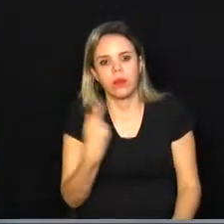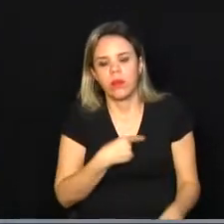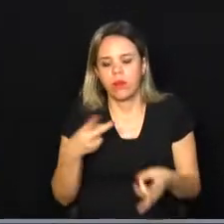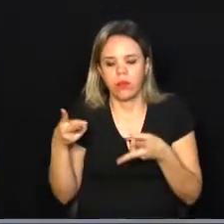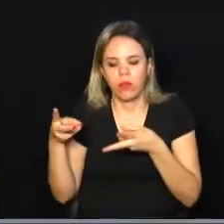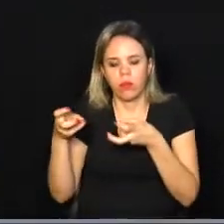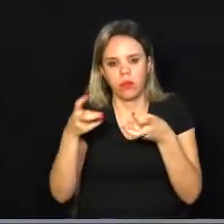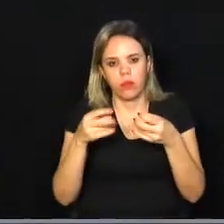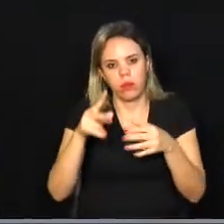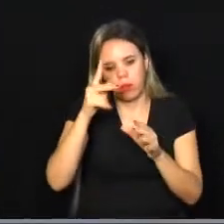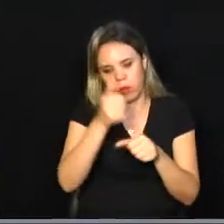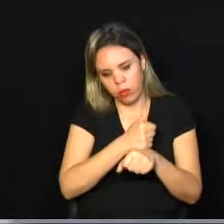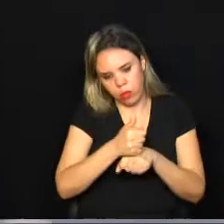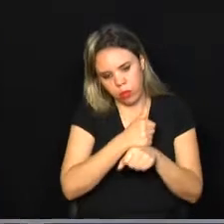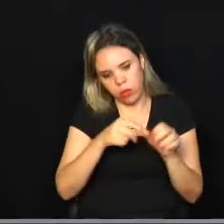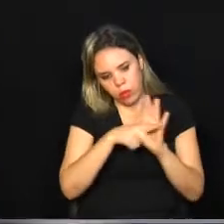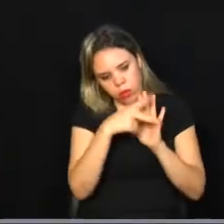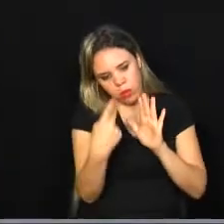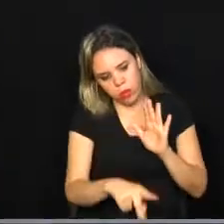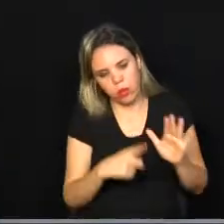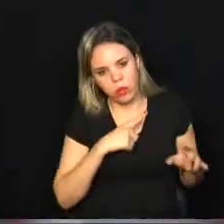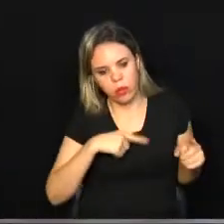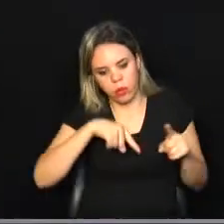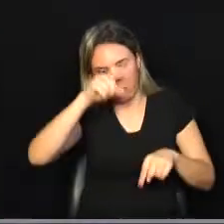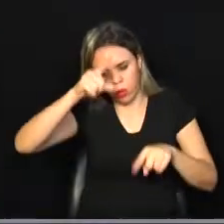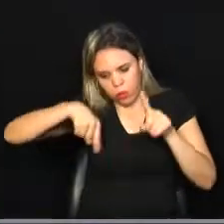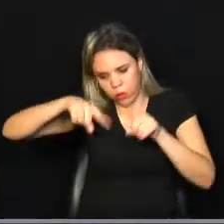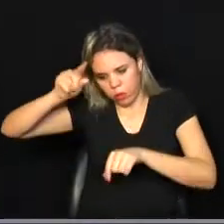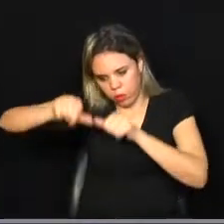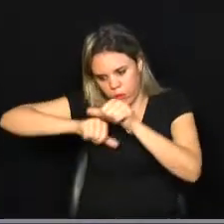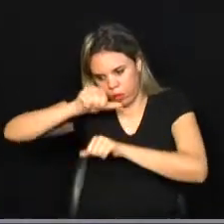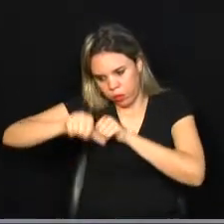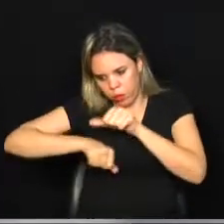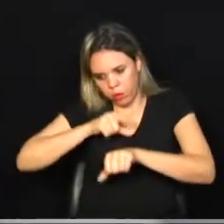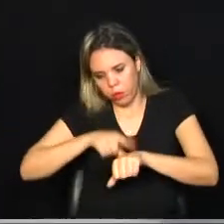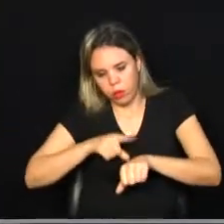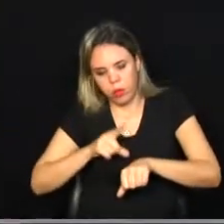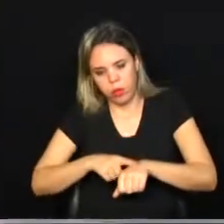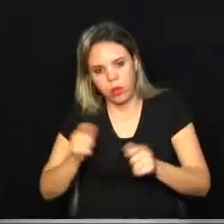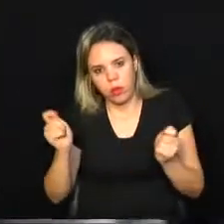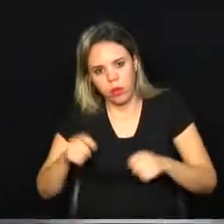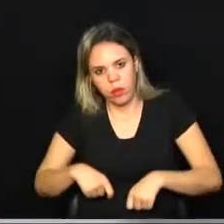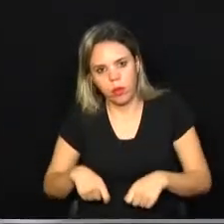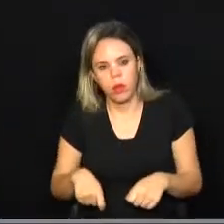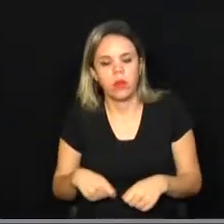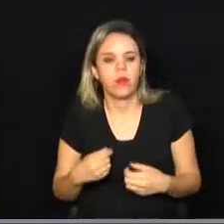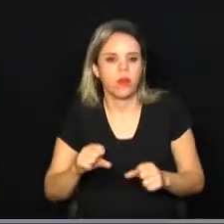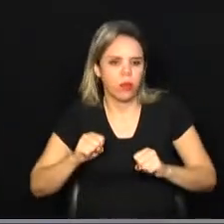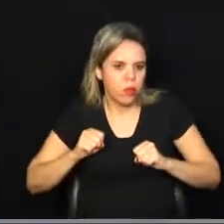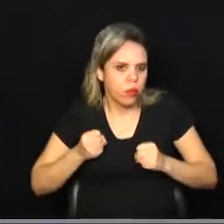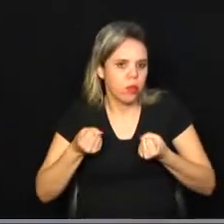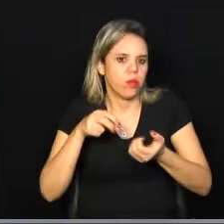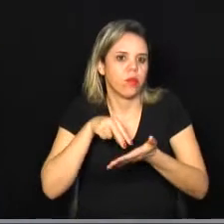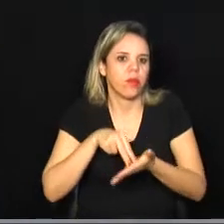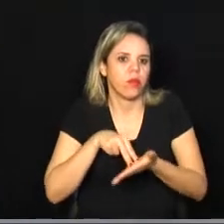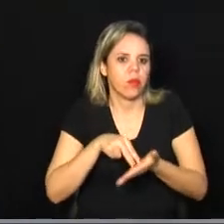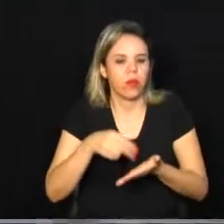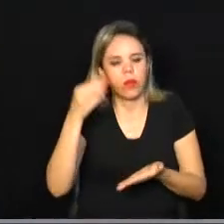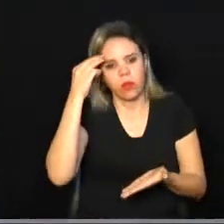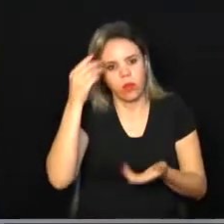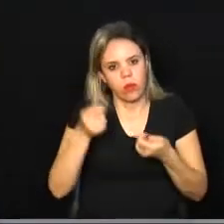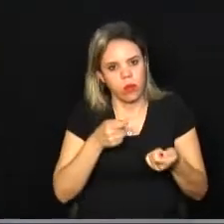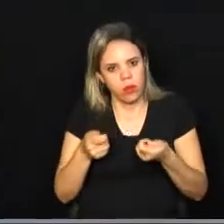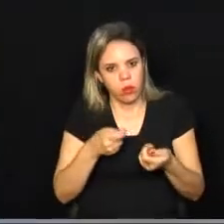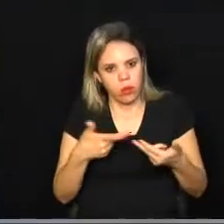que na própria carreira dele tiveram transições de momentos e que provavelmente ele se fortaleceu mentalmente para